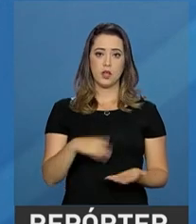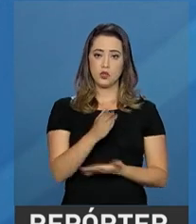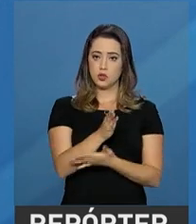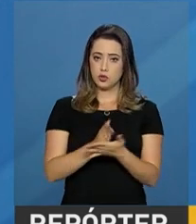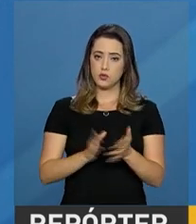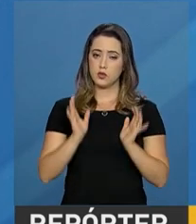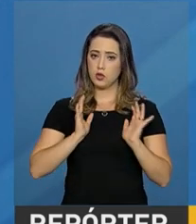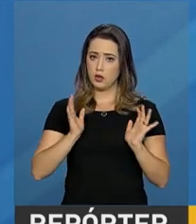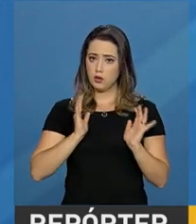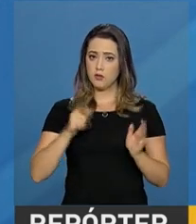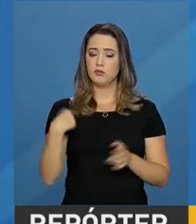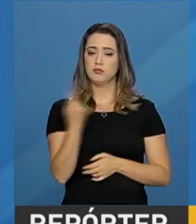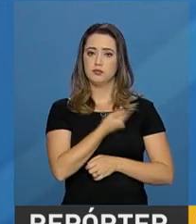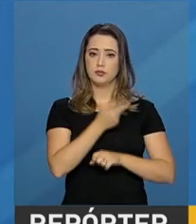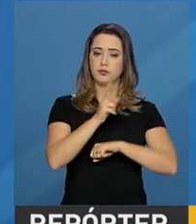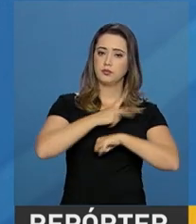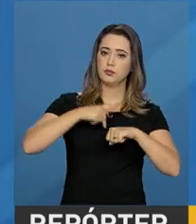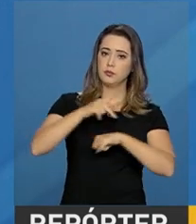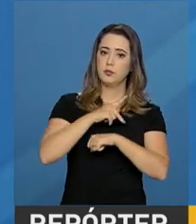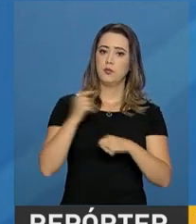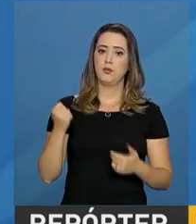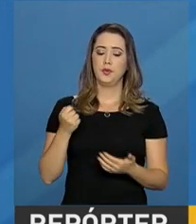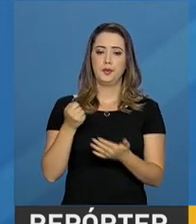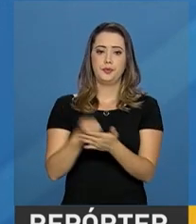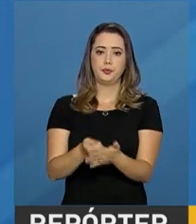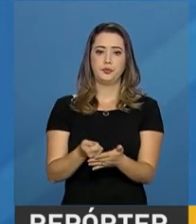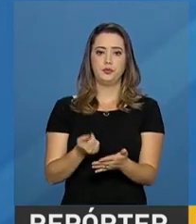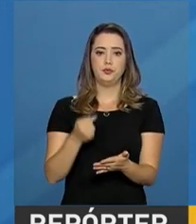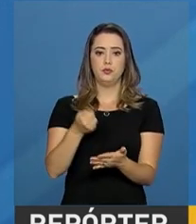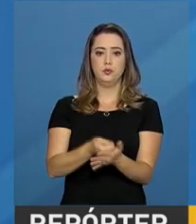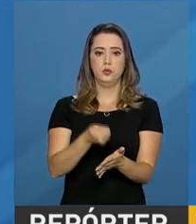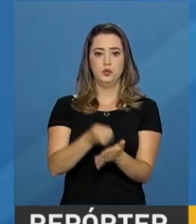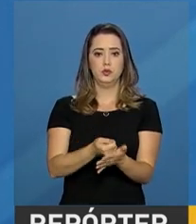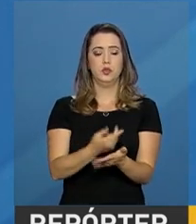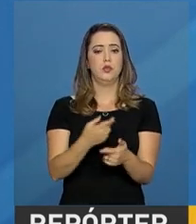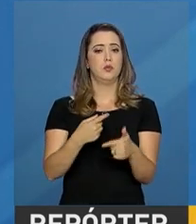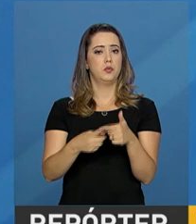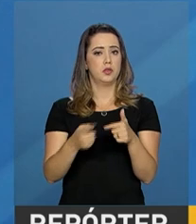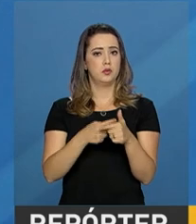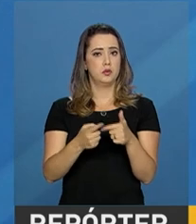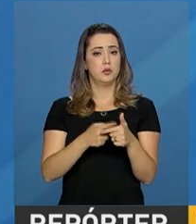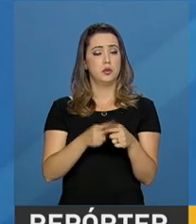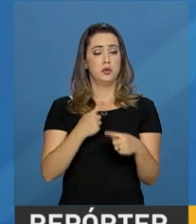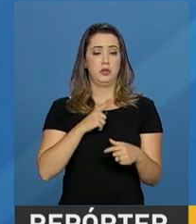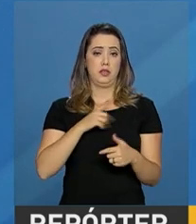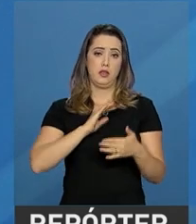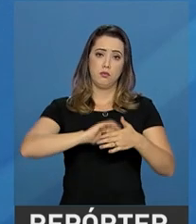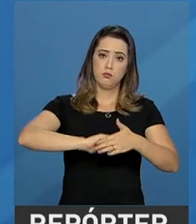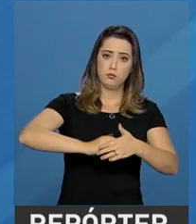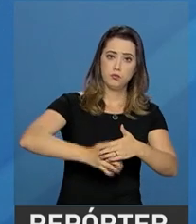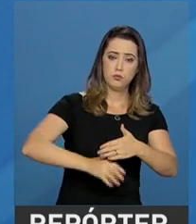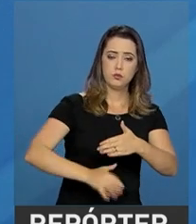do país cobrindo eventuais desgastes em função da exploração